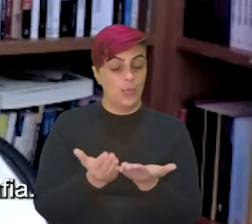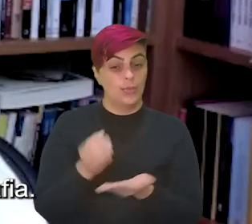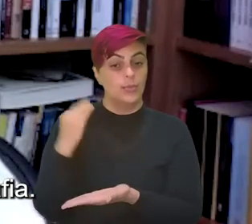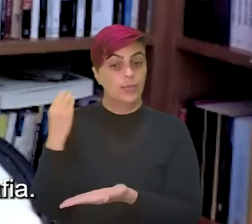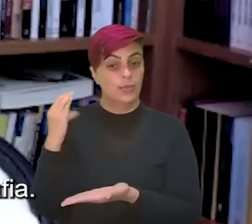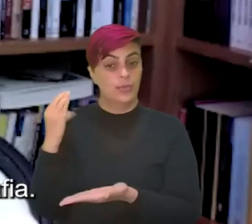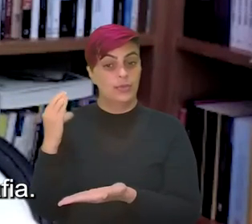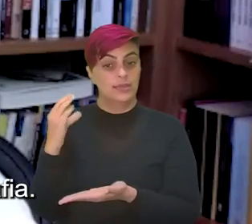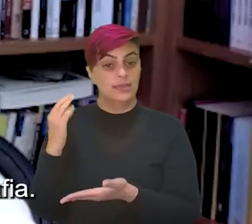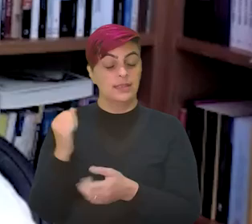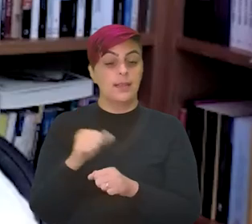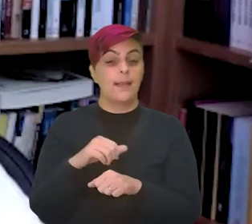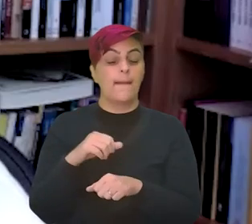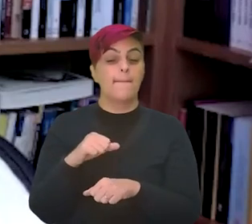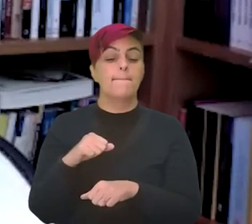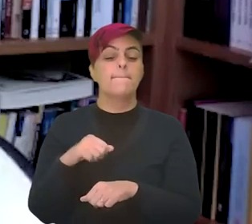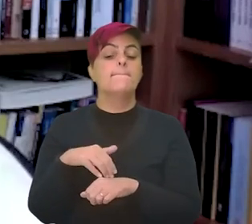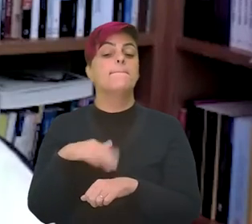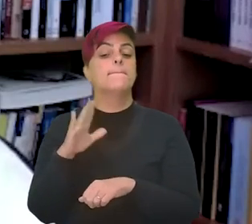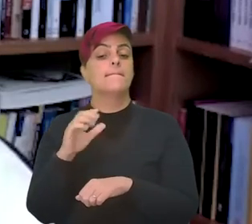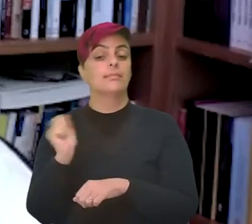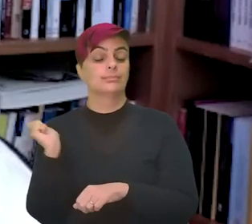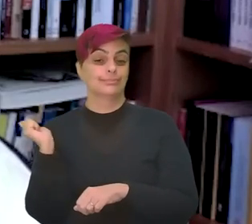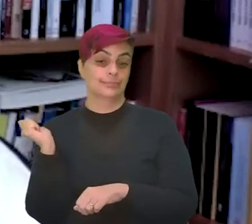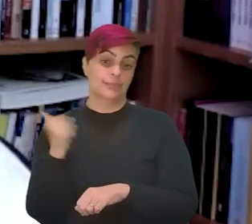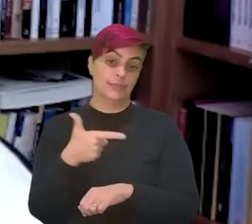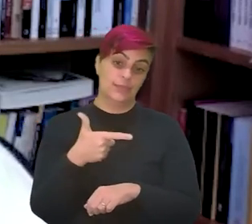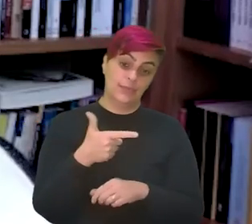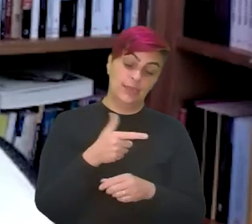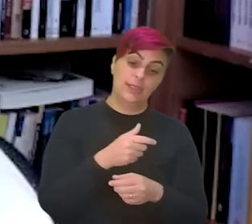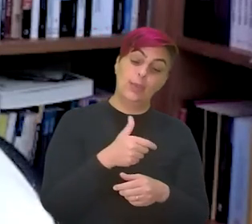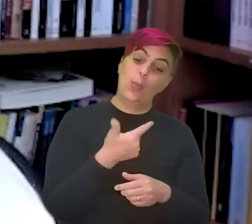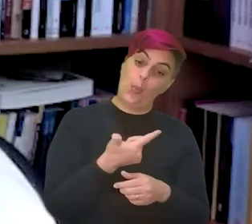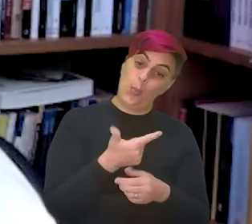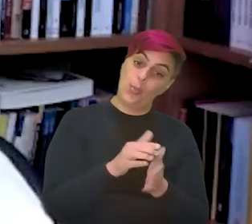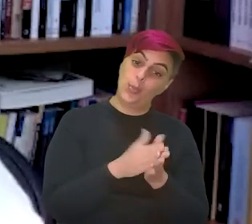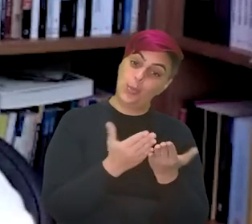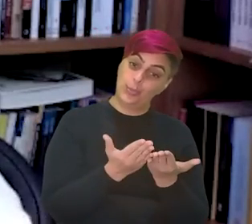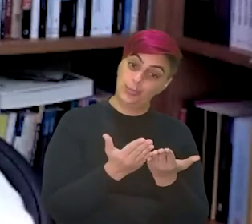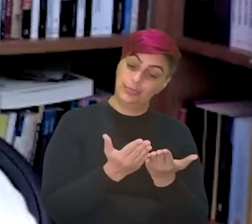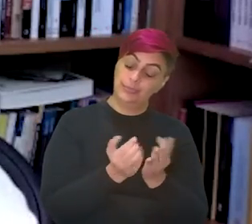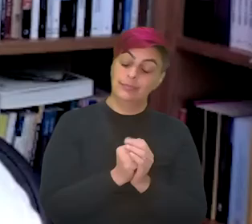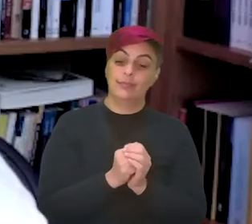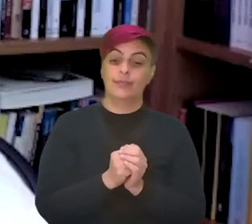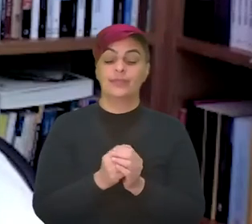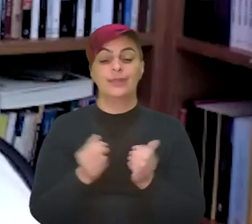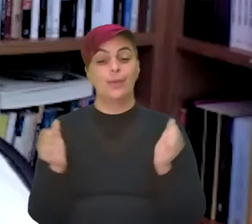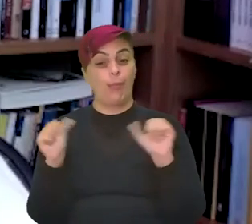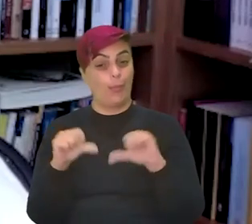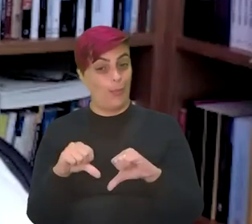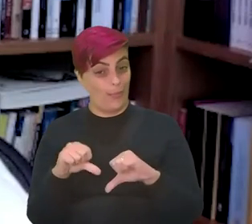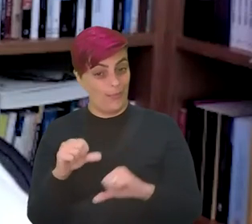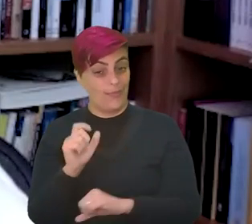a sua primeira monografia, né? O pior de tudo, talvez, é que